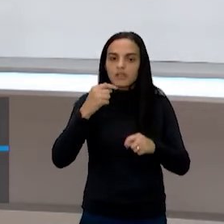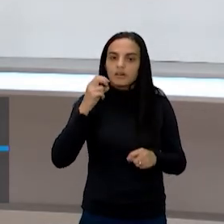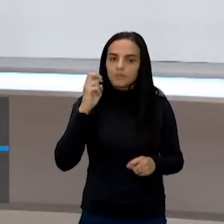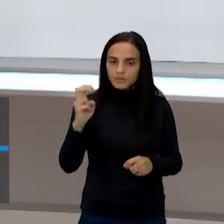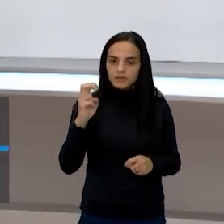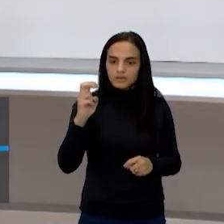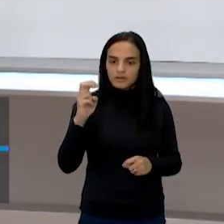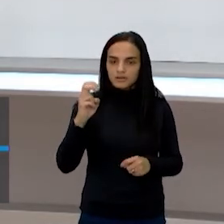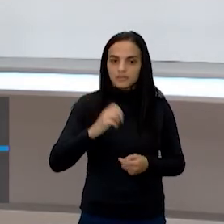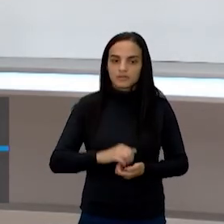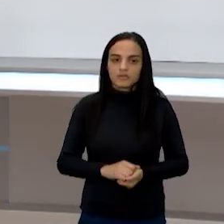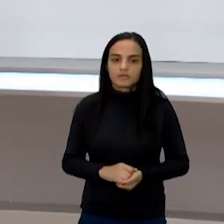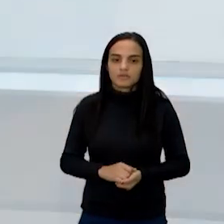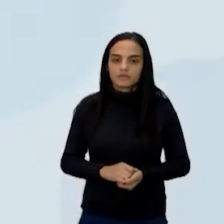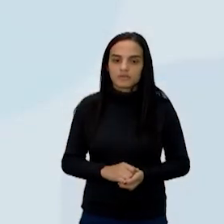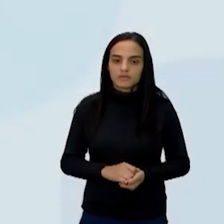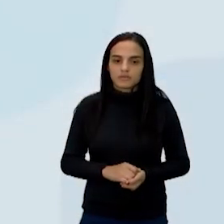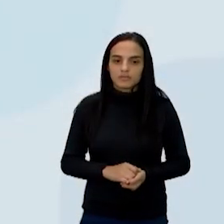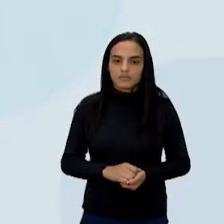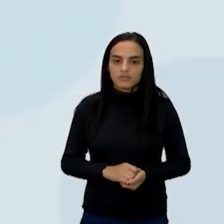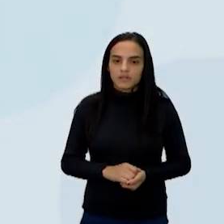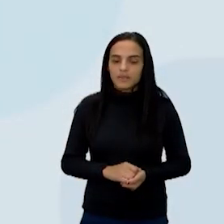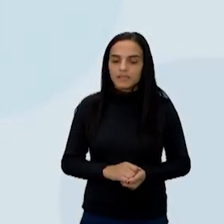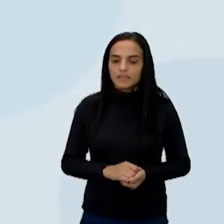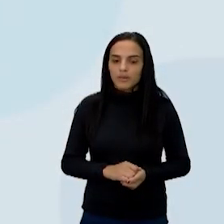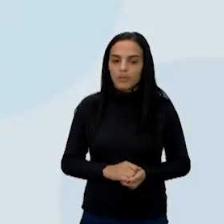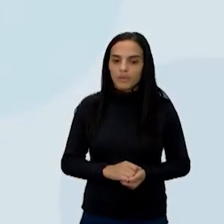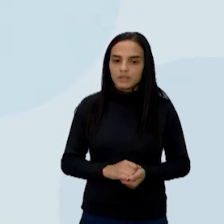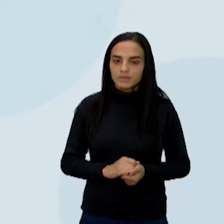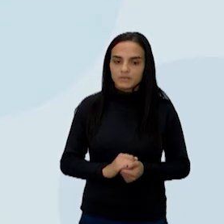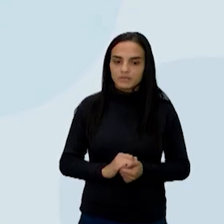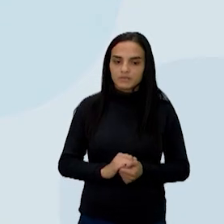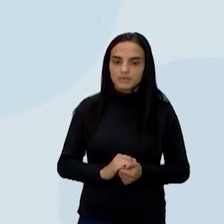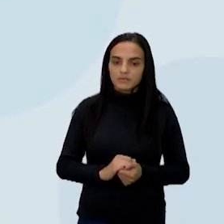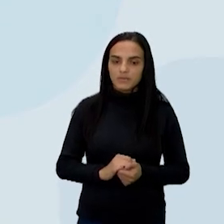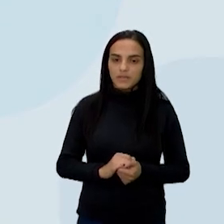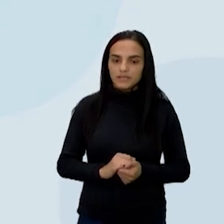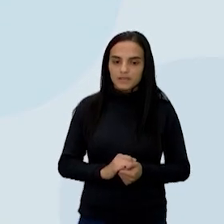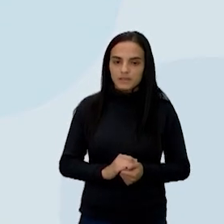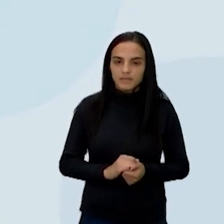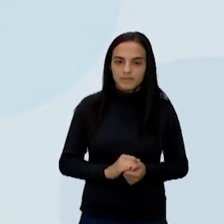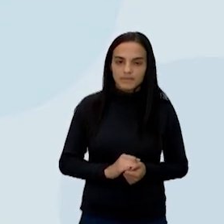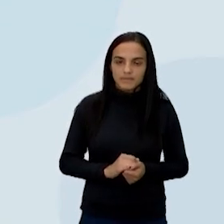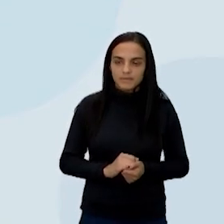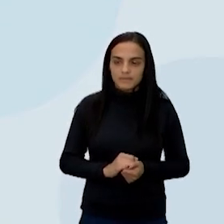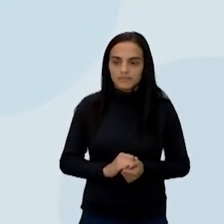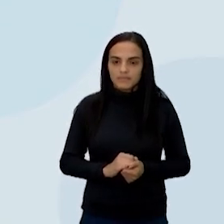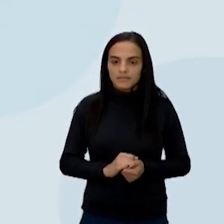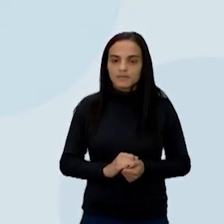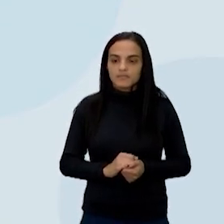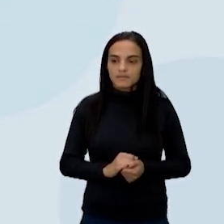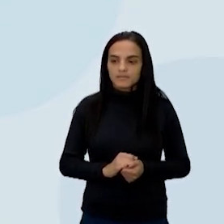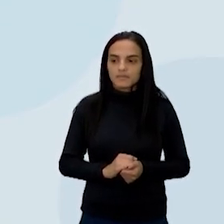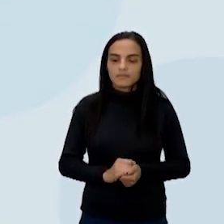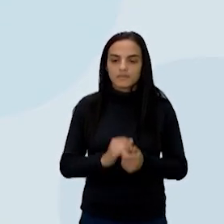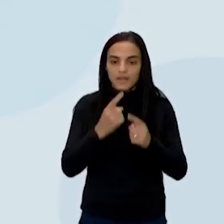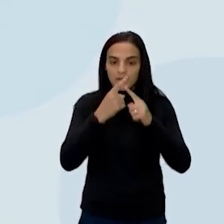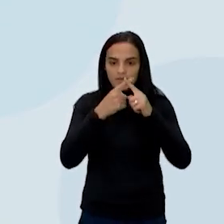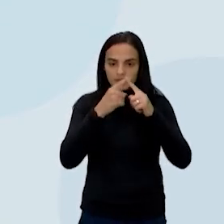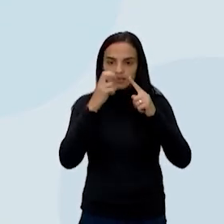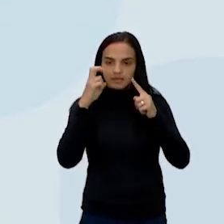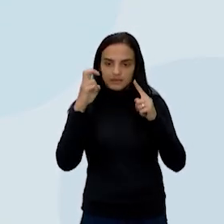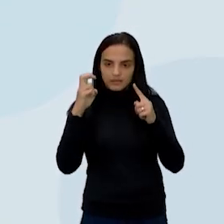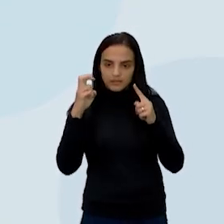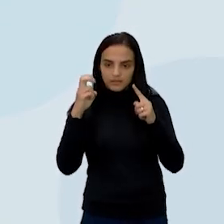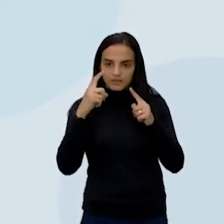aqui em cima, eu vou multiplicar por 5 embaixo também, né? É como se a gente tivesse feito uma